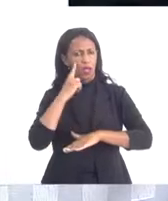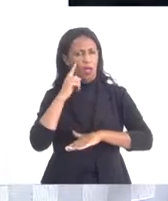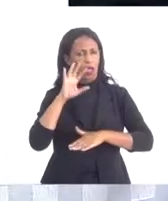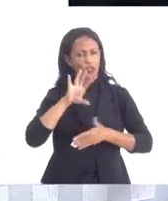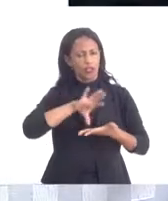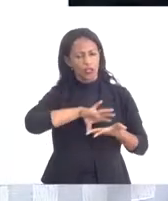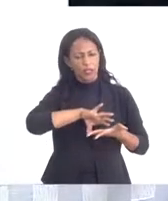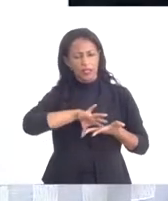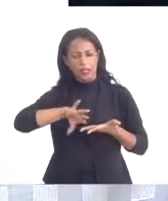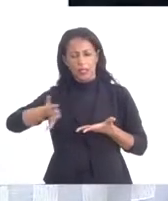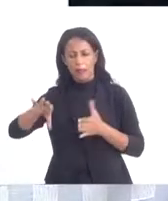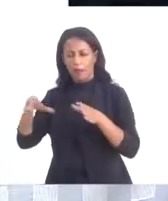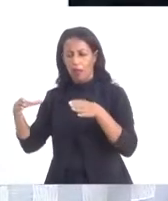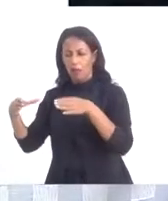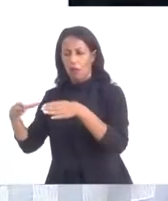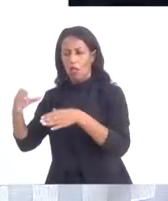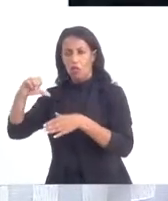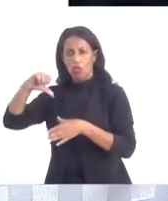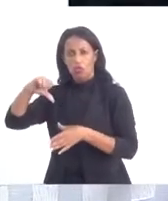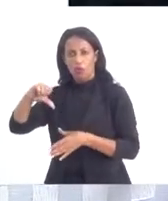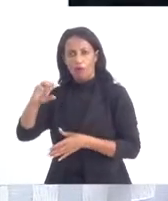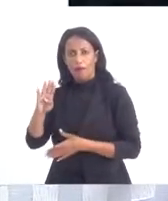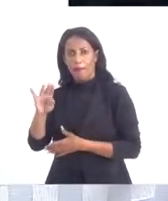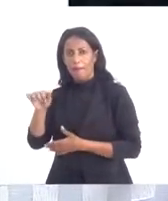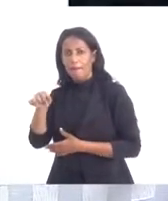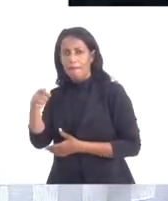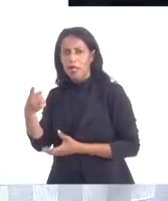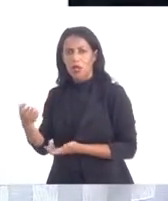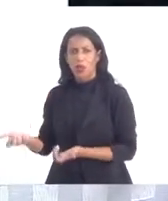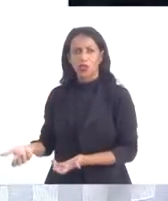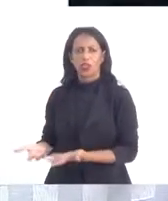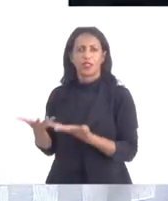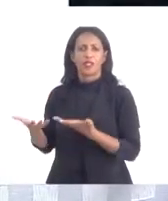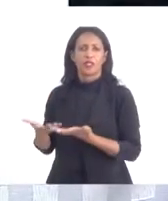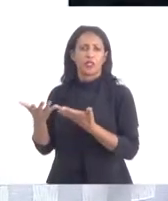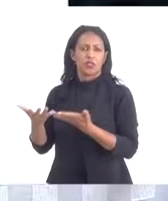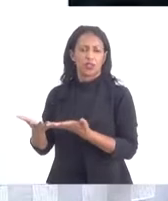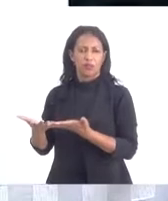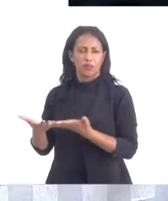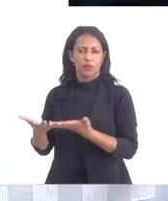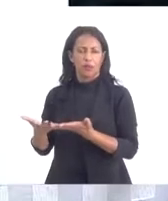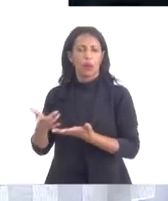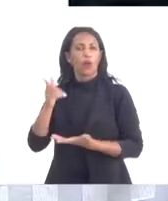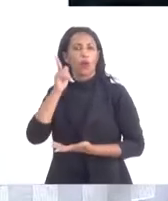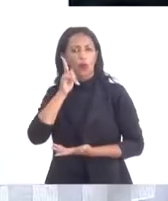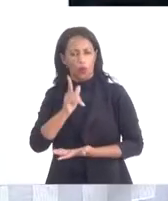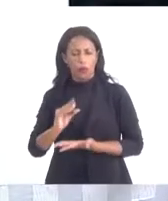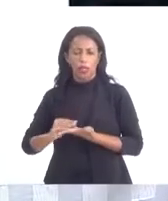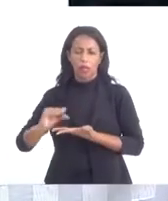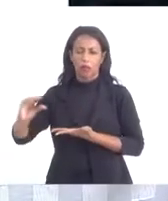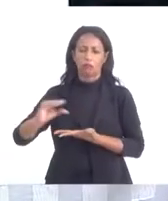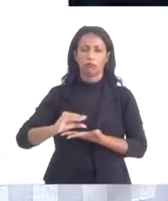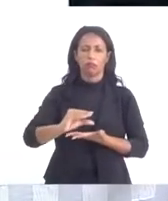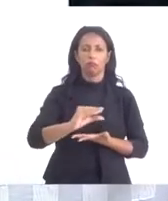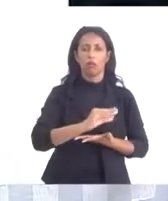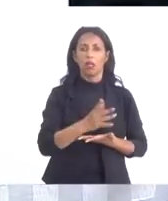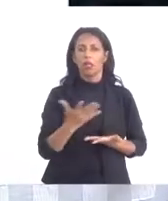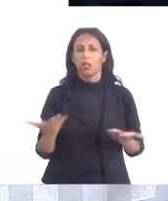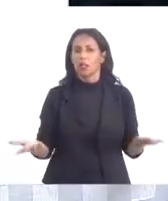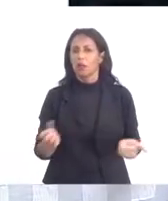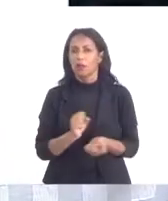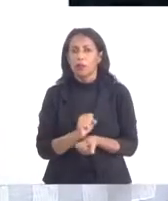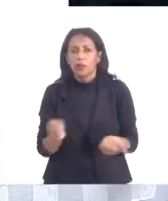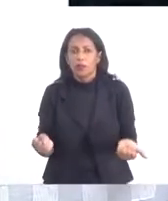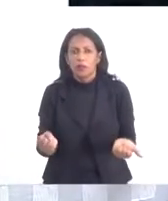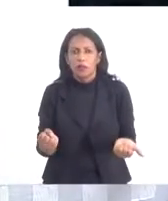9 bilhões de reais de incentivo. 9 bilhões o Estado concede anualmente. Então, não é possível que a